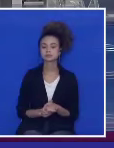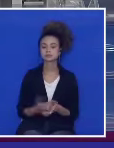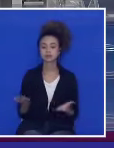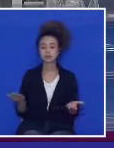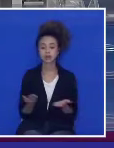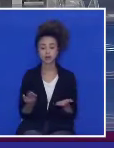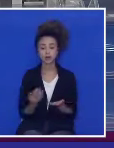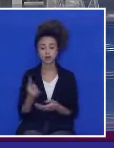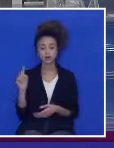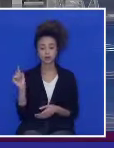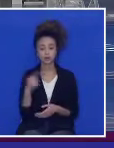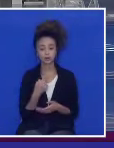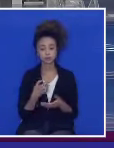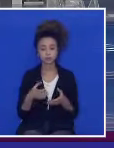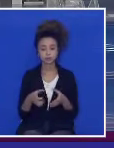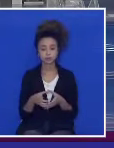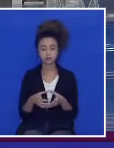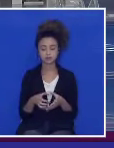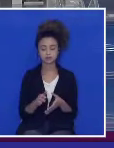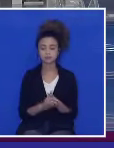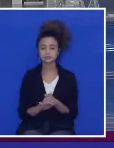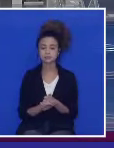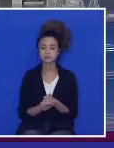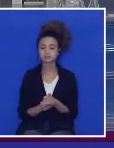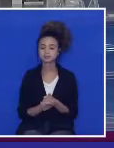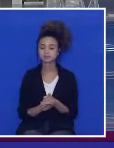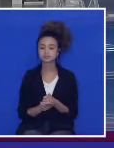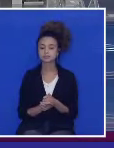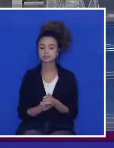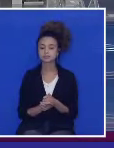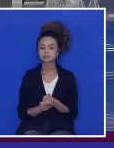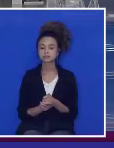E agora sim o último número.